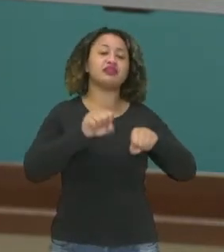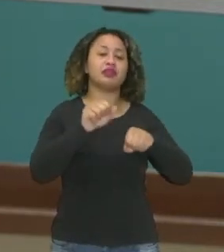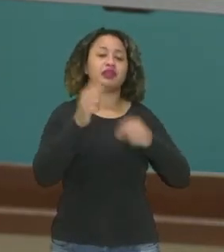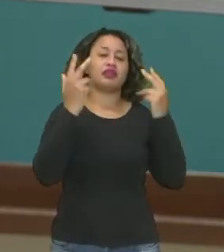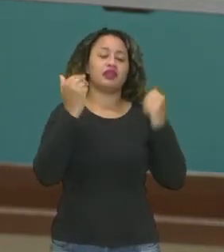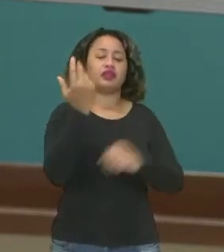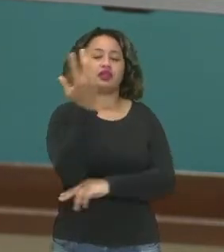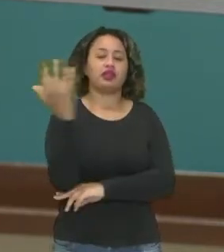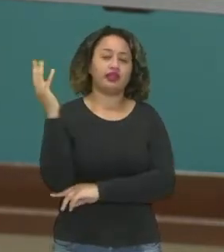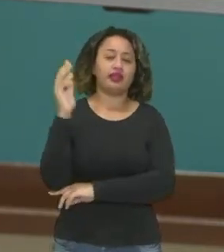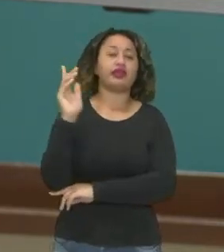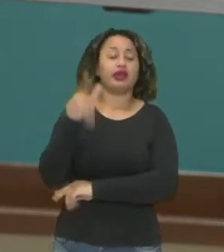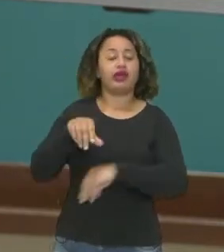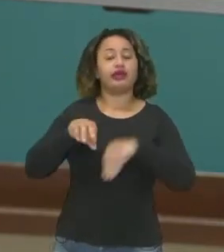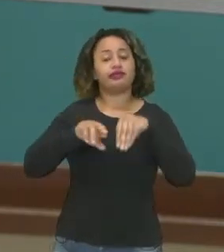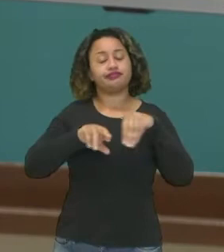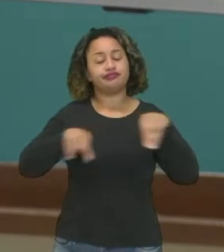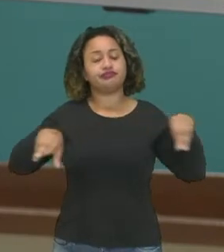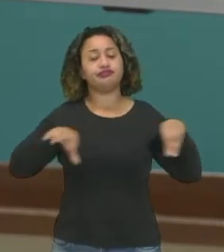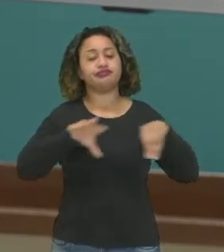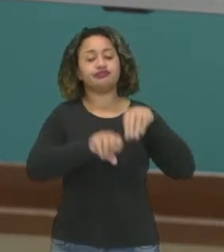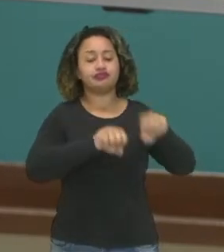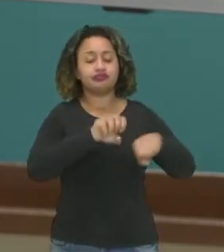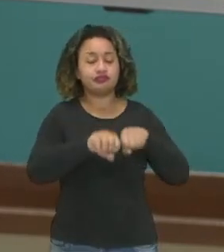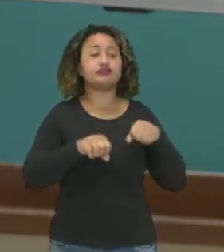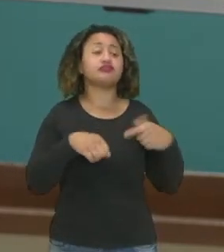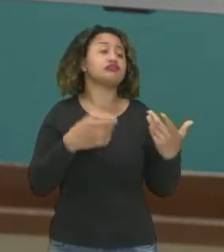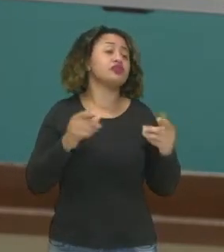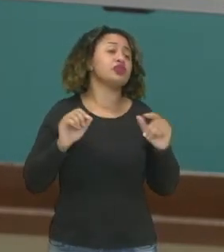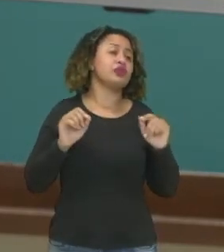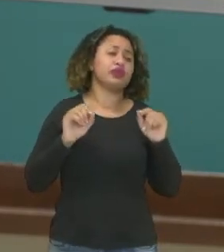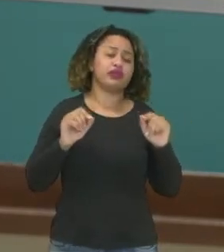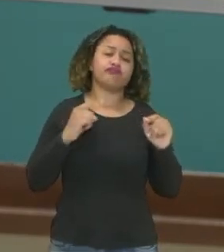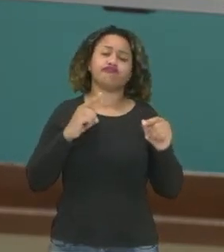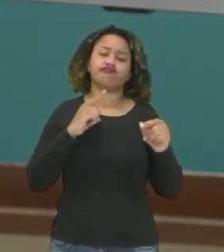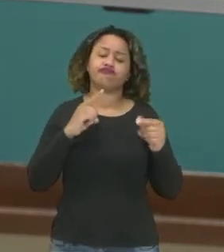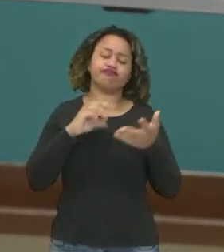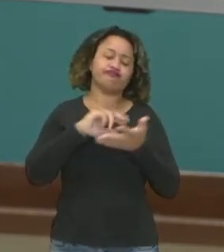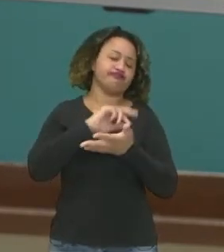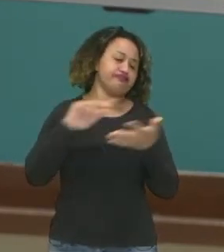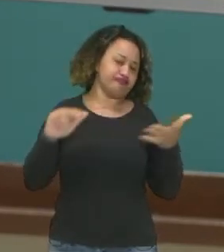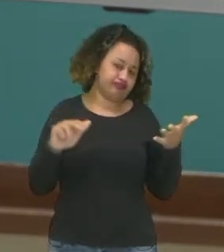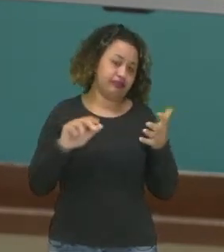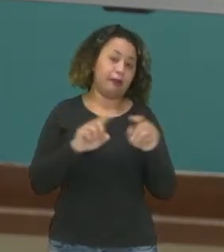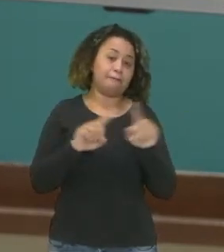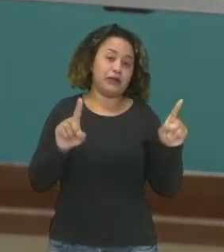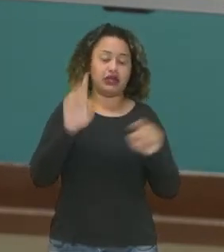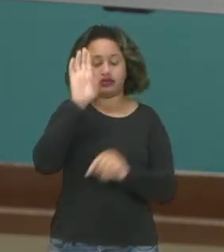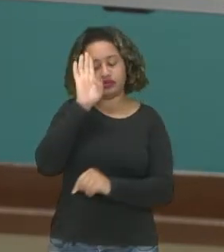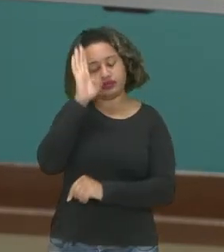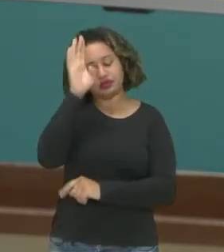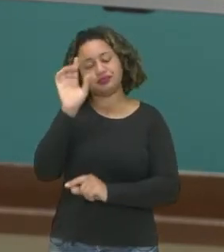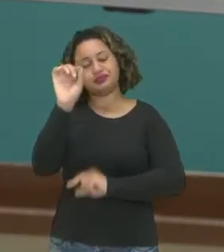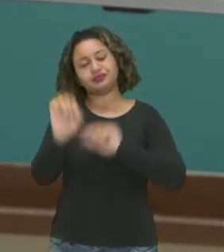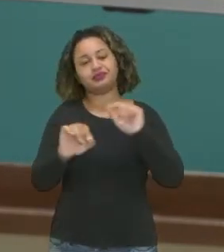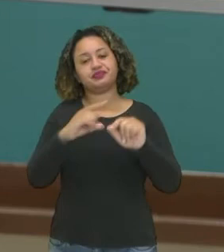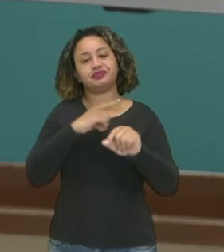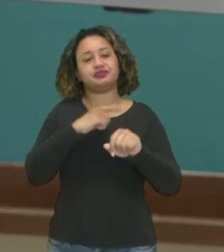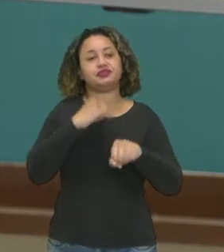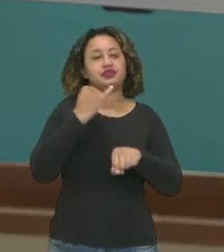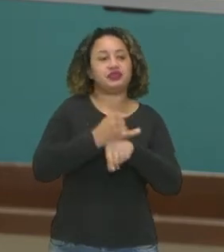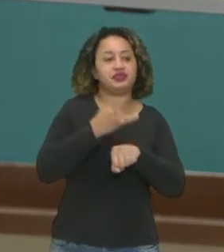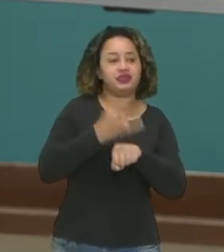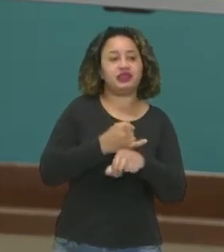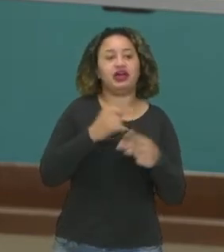nós chamamos de extrativismo mineral. E são eles aí inúmeros, ok? Mas os principais, nós teremos o ferro,